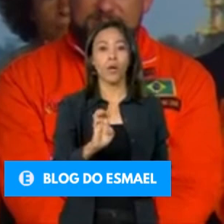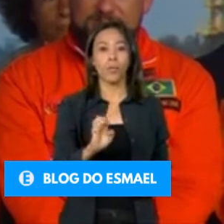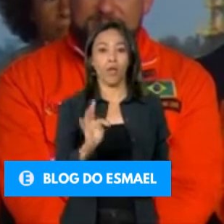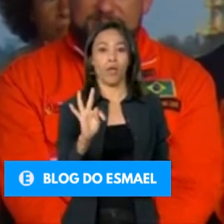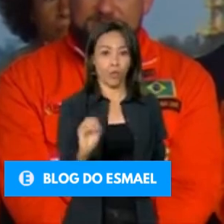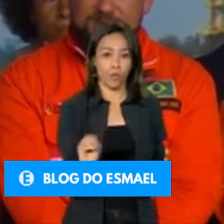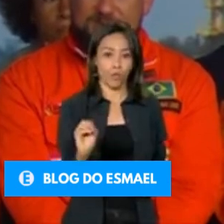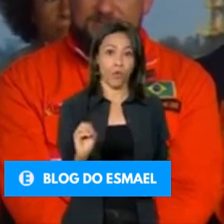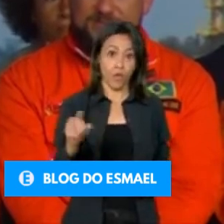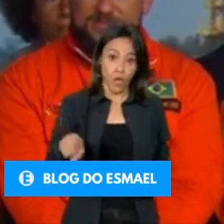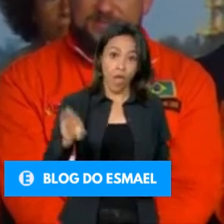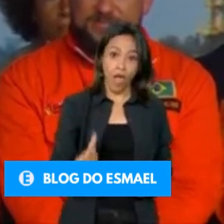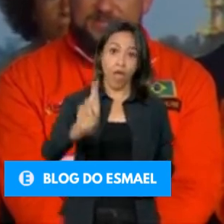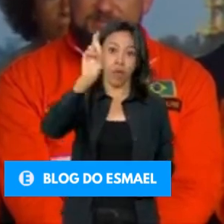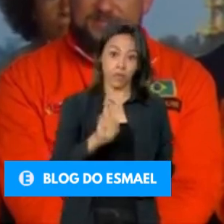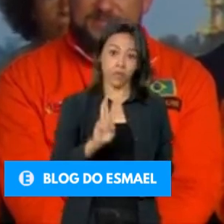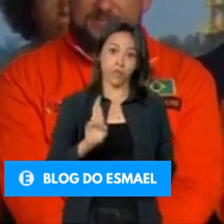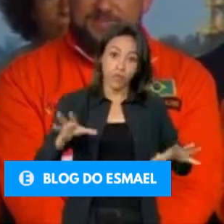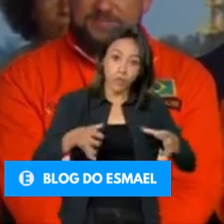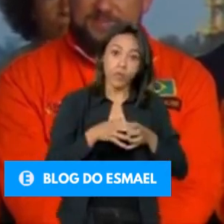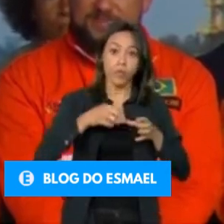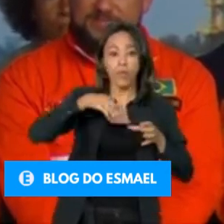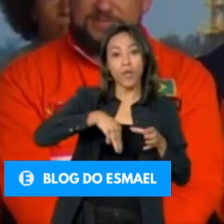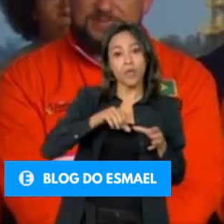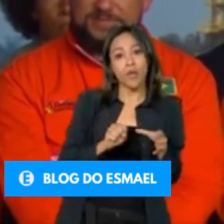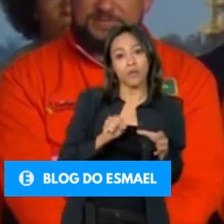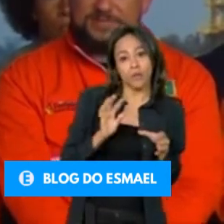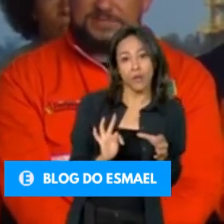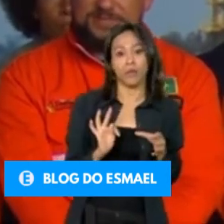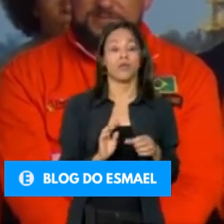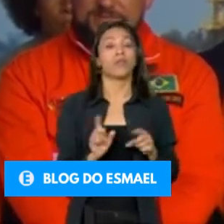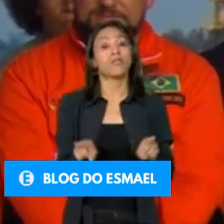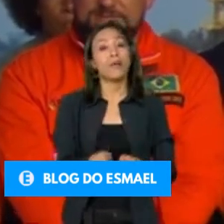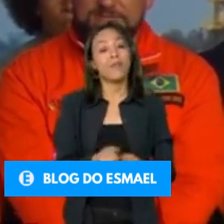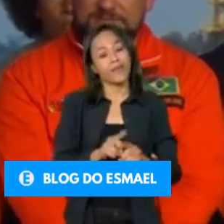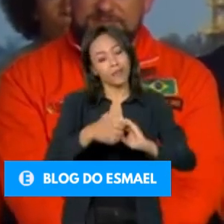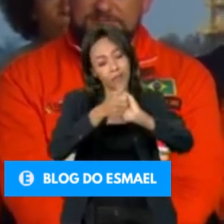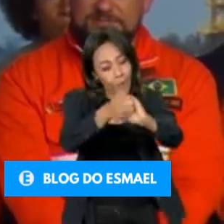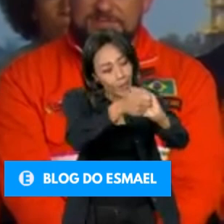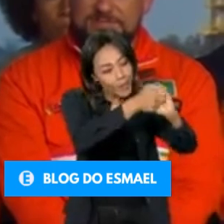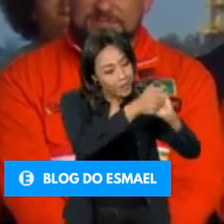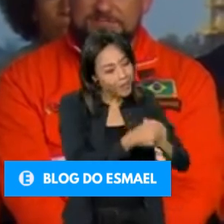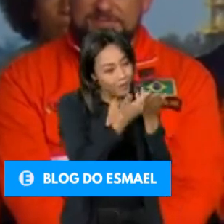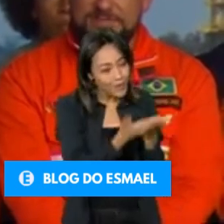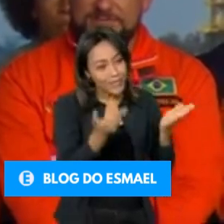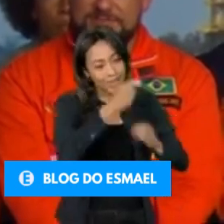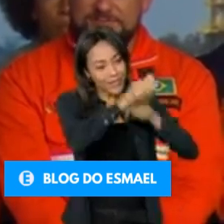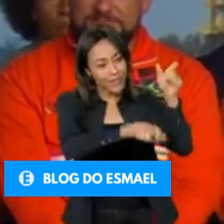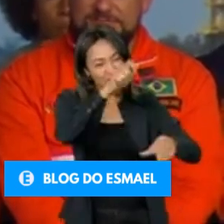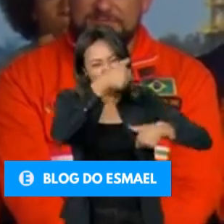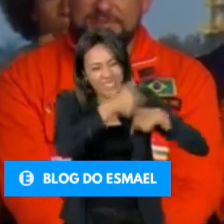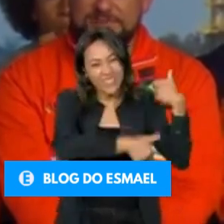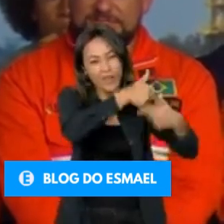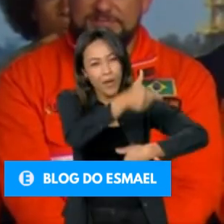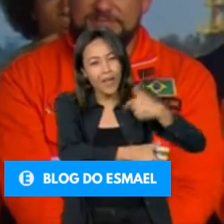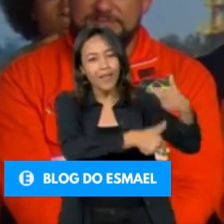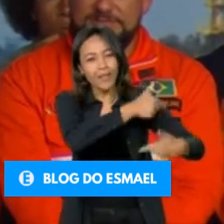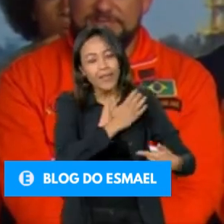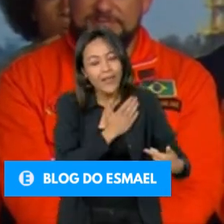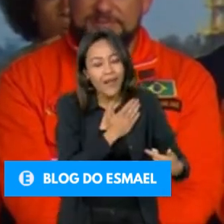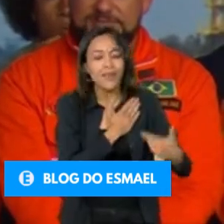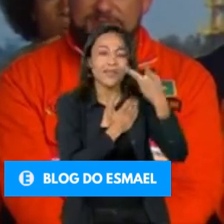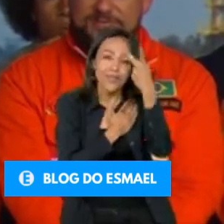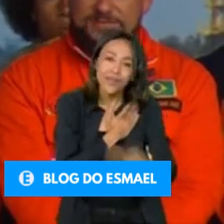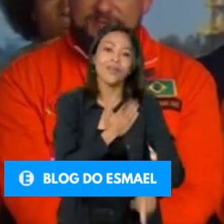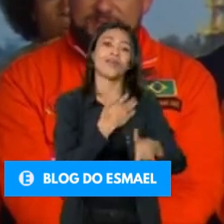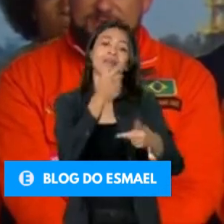MST aqui no estado do Paraná. Quero cumprimentar os trabalhadores da nossa querida empresa de fertilizantes